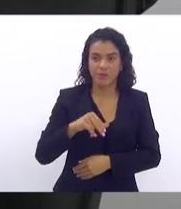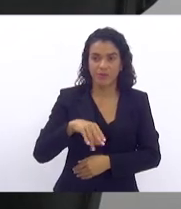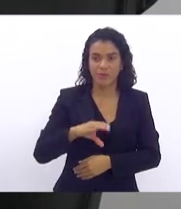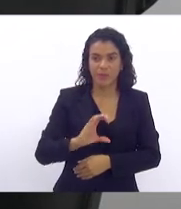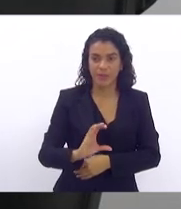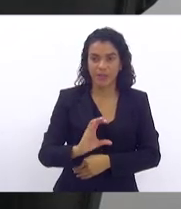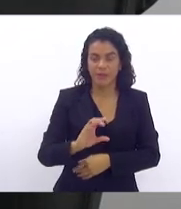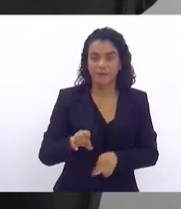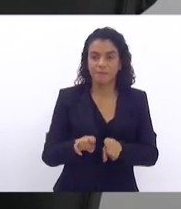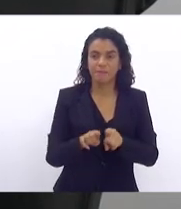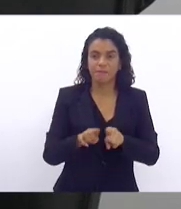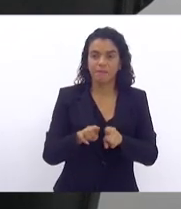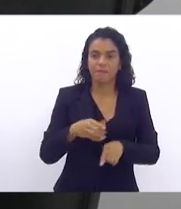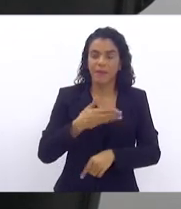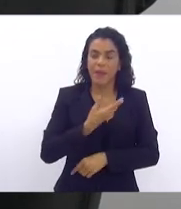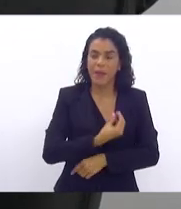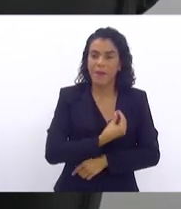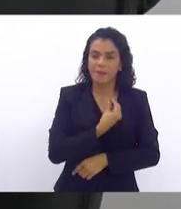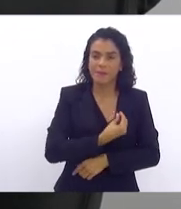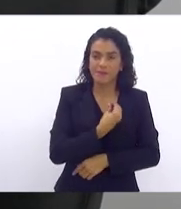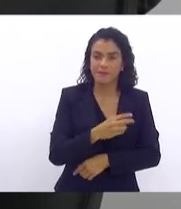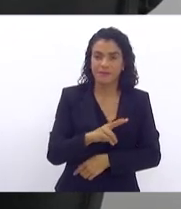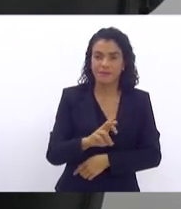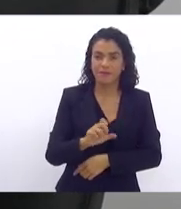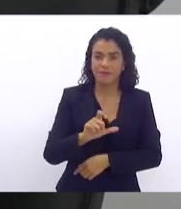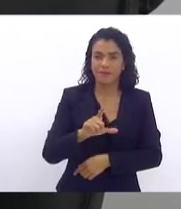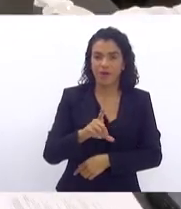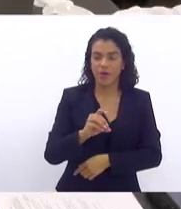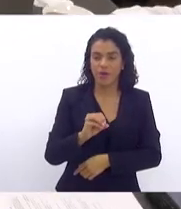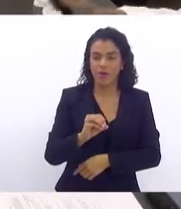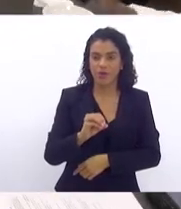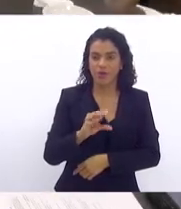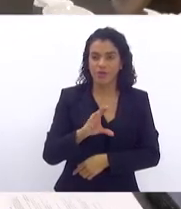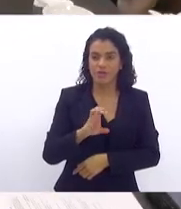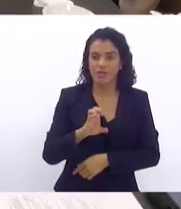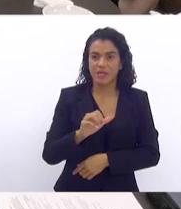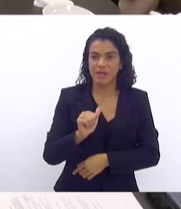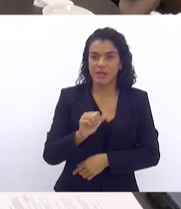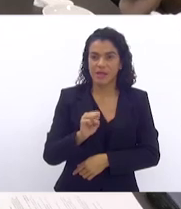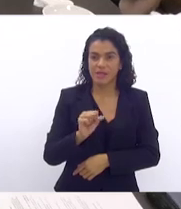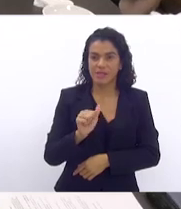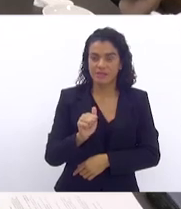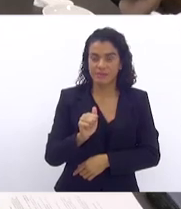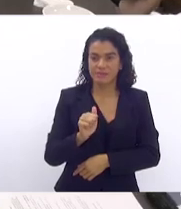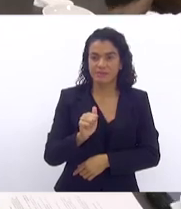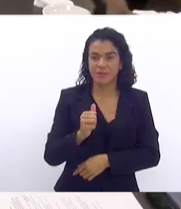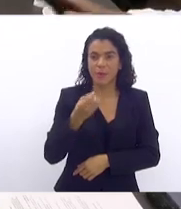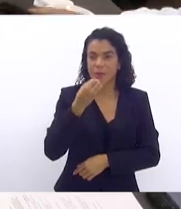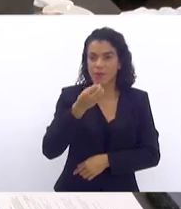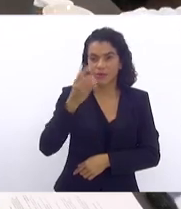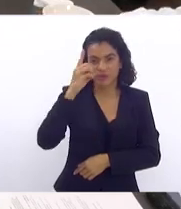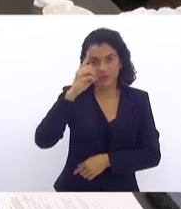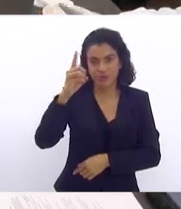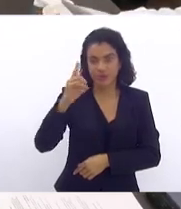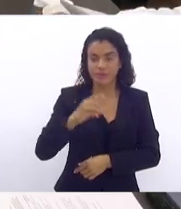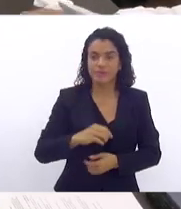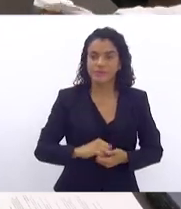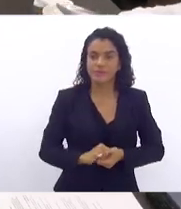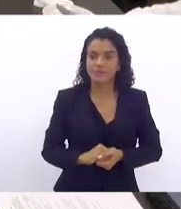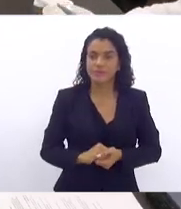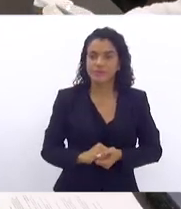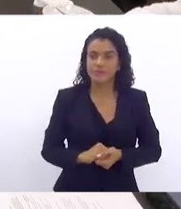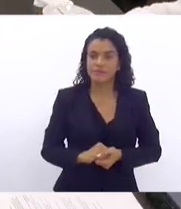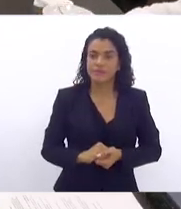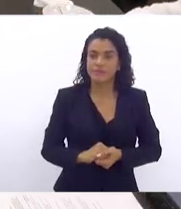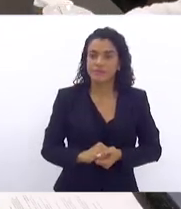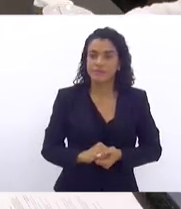Saudar a ilustre presença do deputado Valdo Seasa, meu irmão. Bom dia, deputado Val. Registrar aqui, eu não sei se foi comentado,